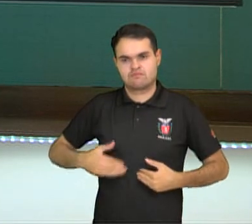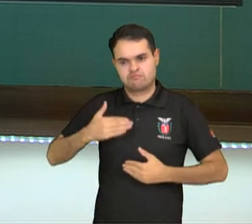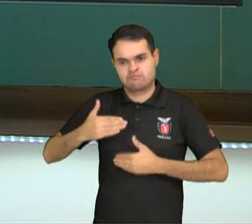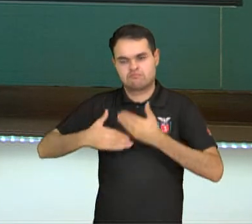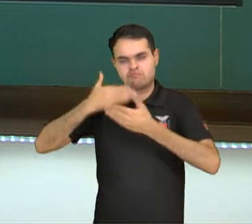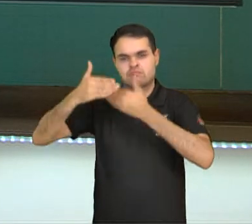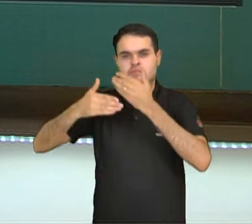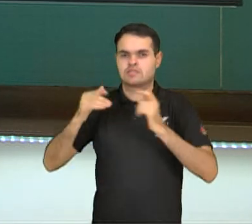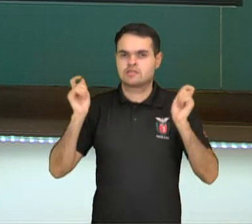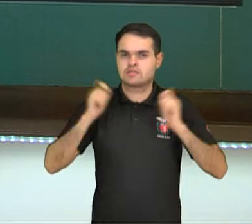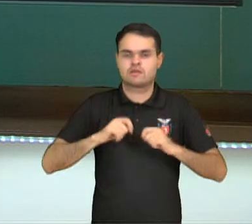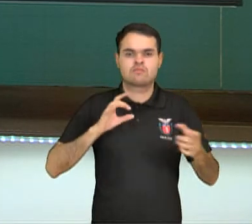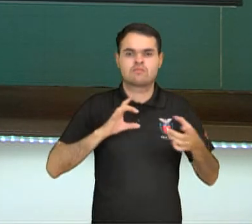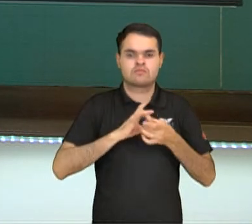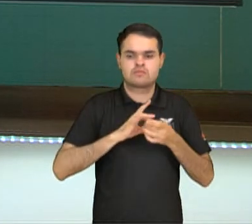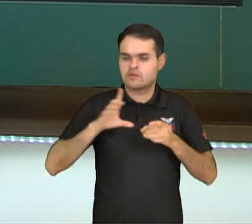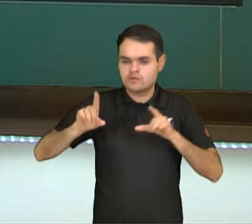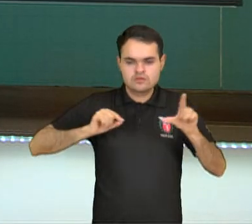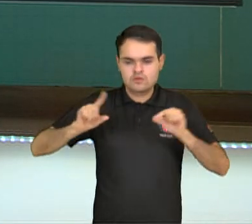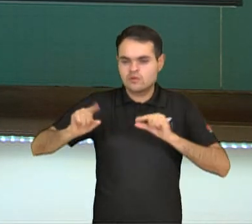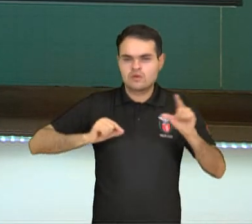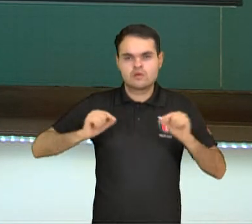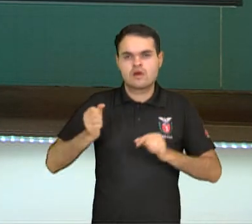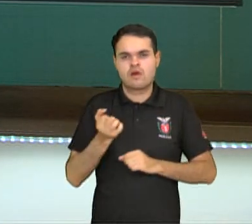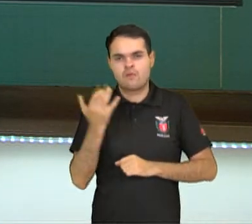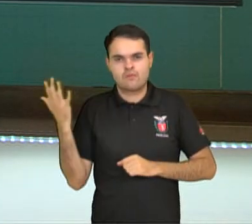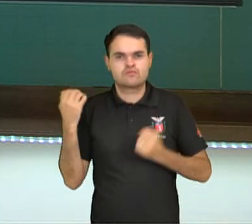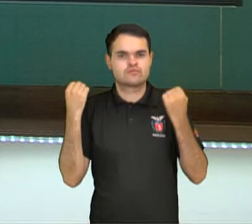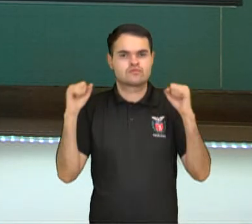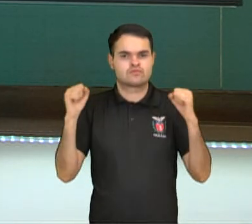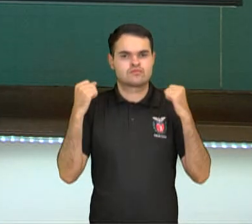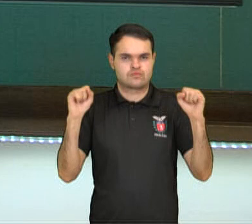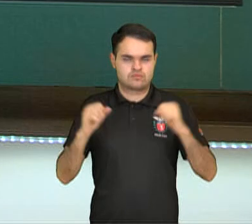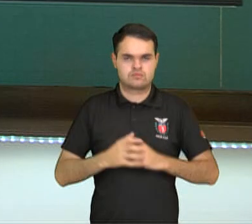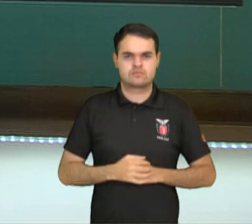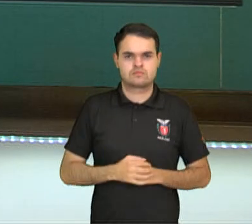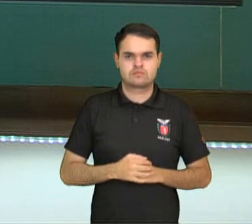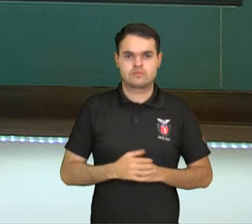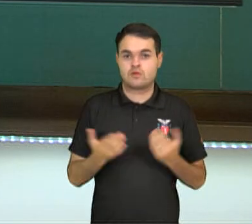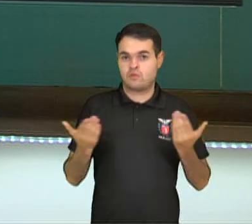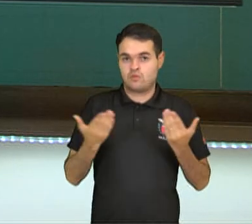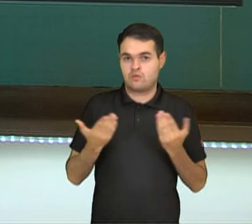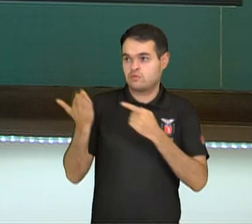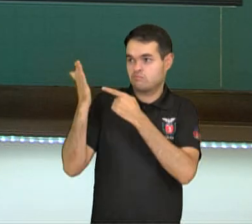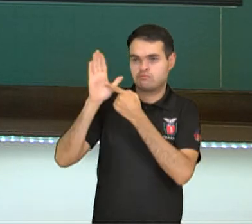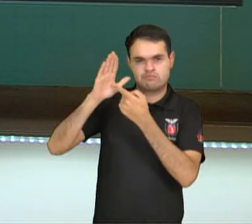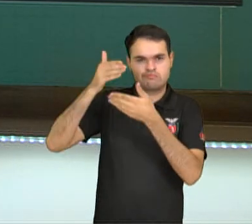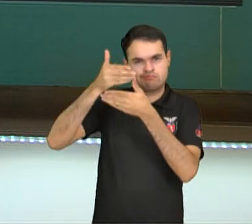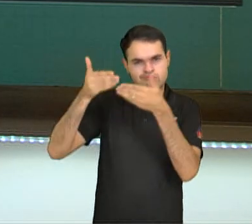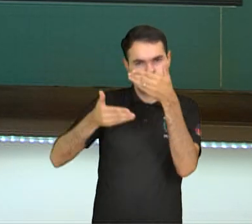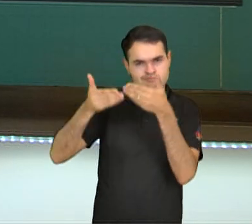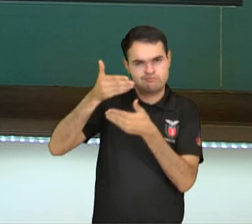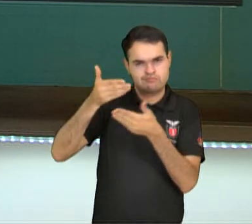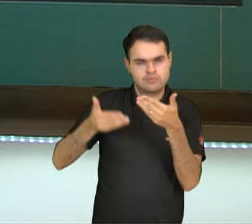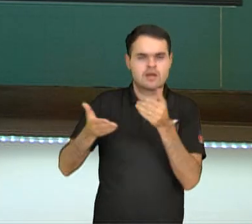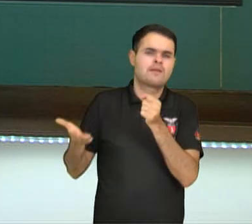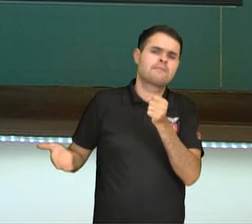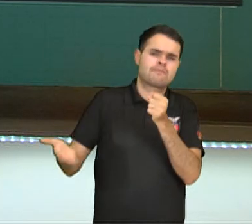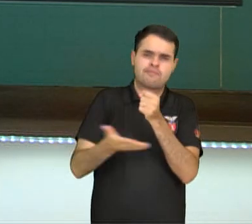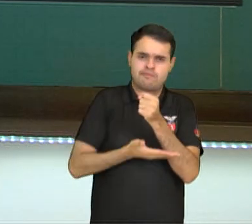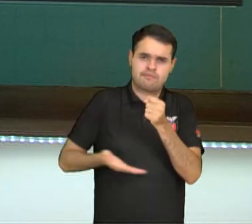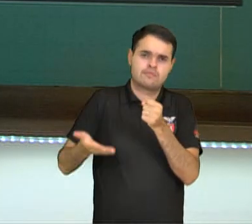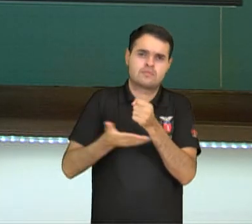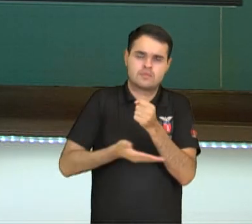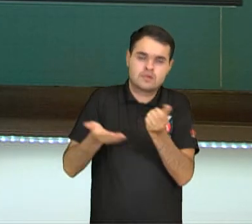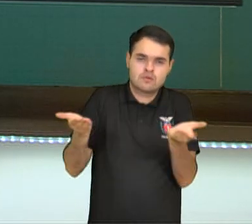físico, eu posso selecionar alguns exercícios. Os exercícios que nós vamos ver hoje são os exercícios bem básicos para quem